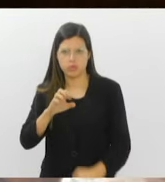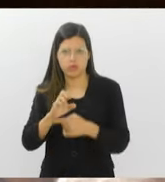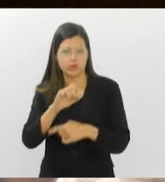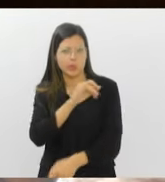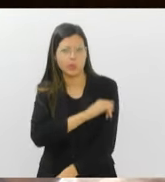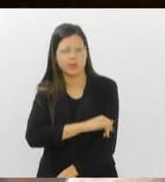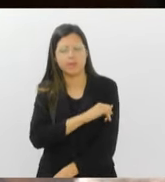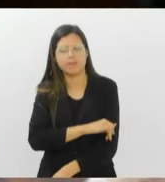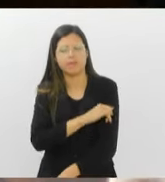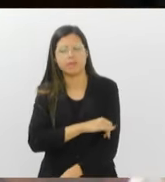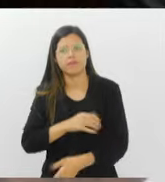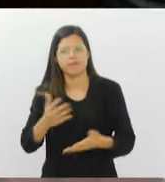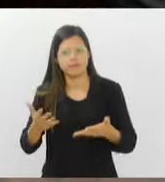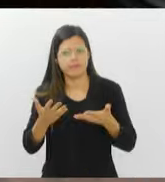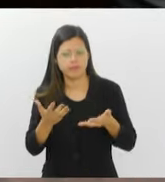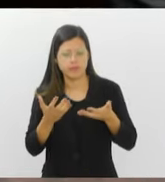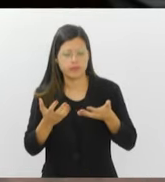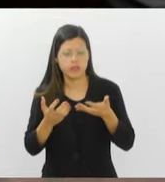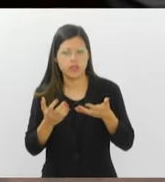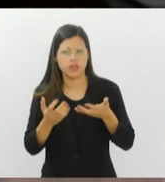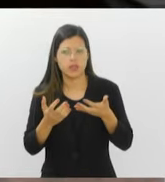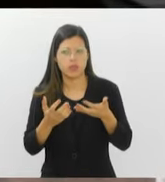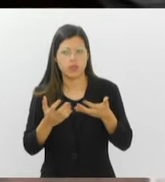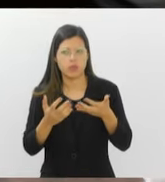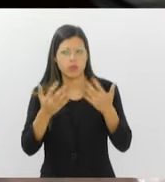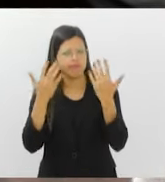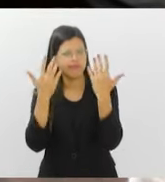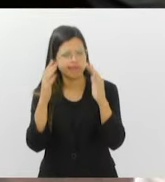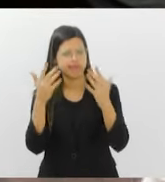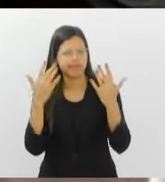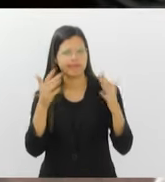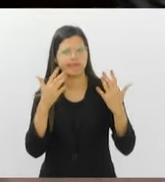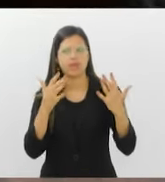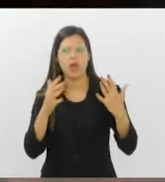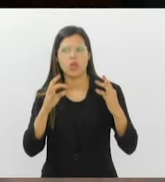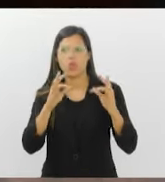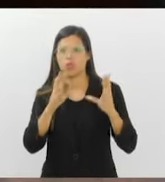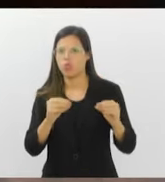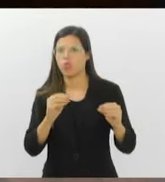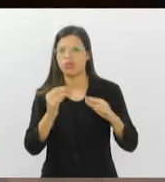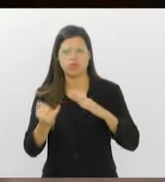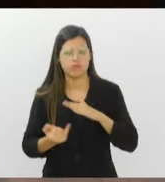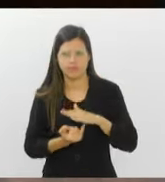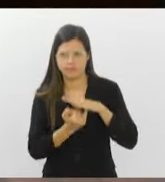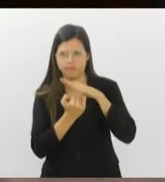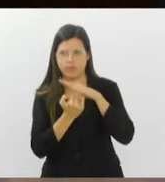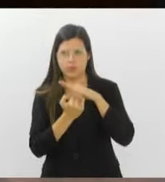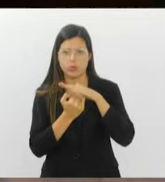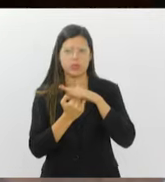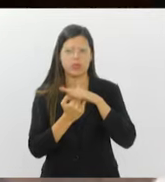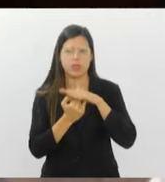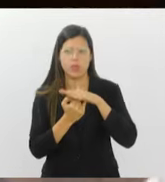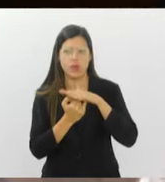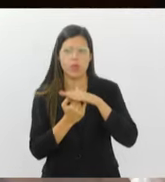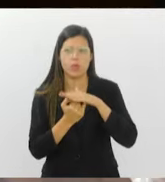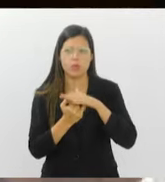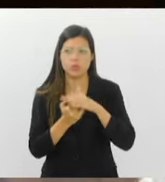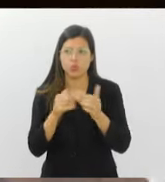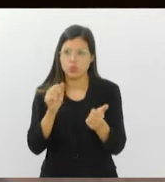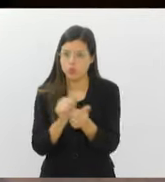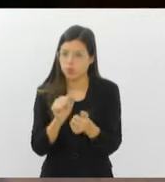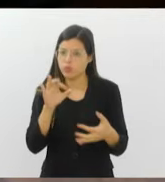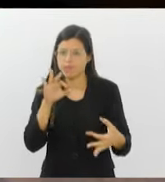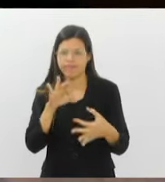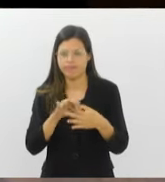quero desde já aqui deixar minhas congratulações a todas essas instituições que vêm em conjunto fazendo esse